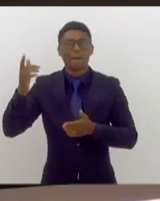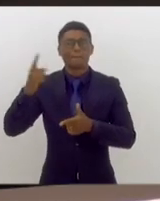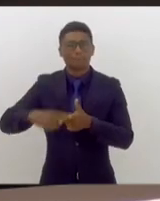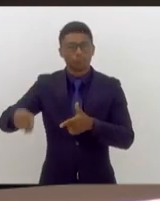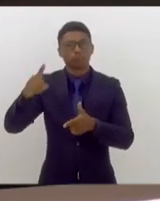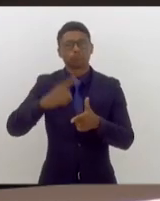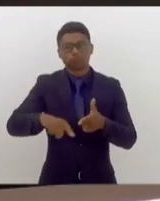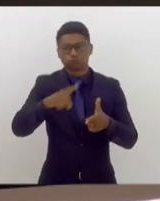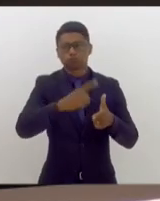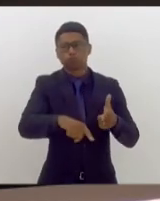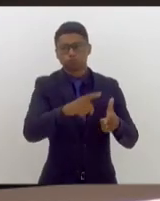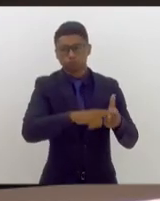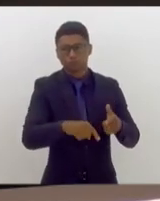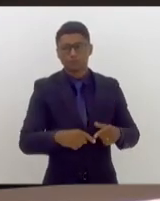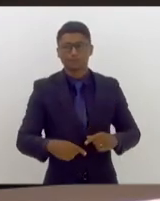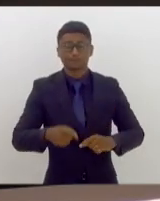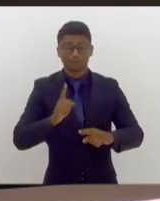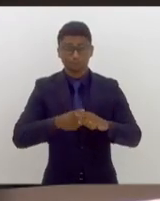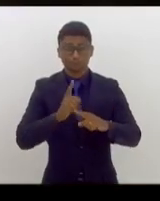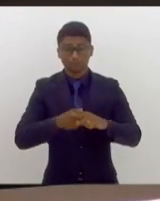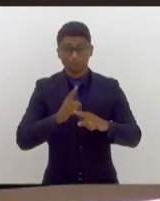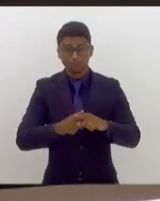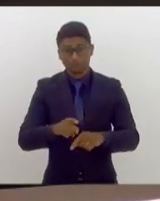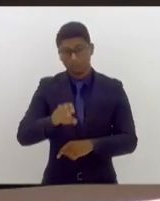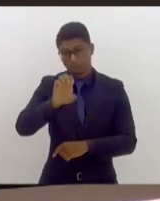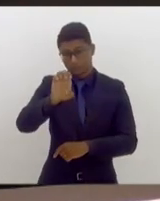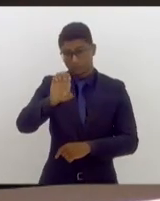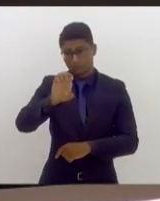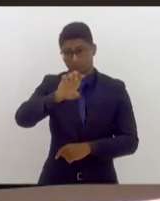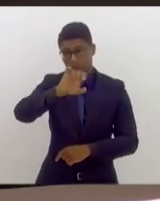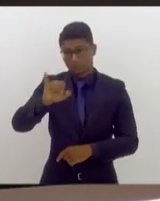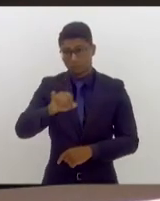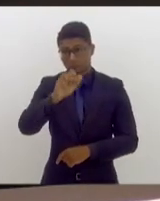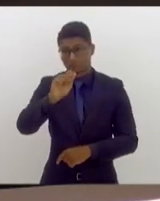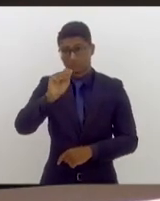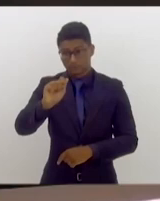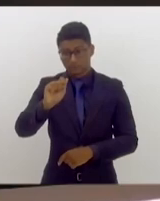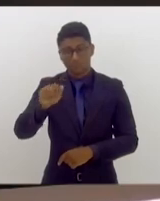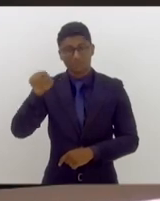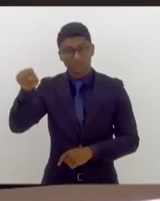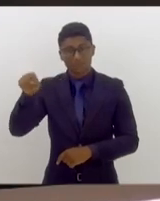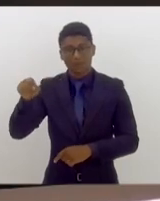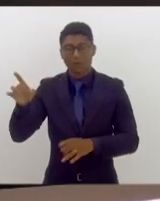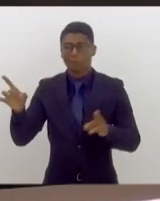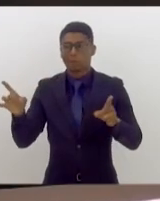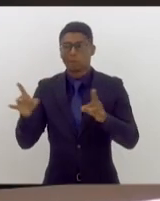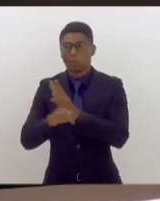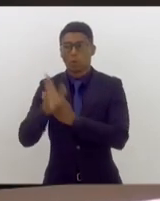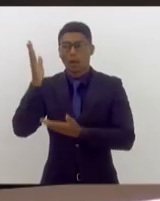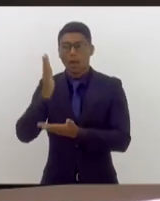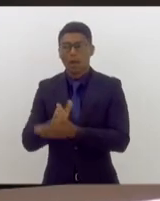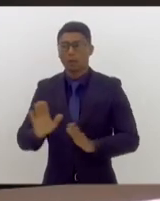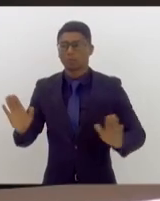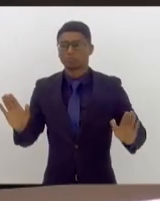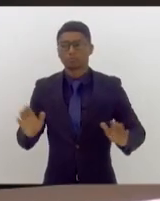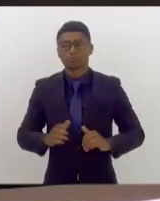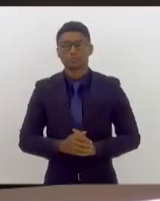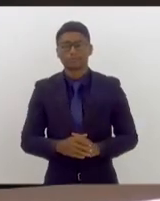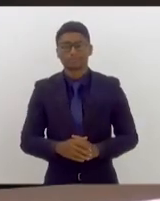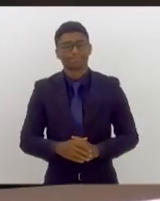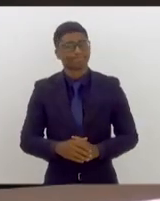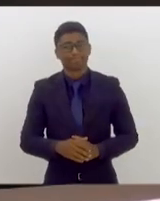eliminação do ensino do EJA em escolas em que o município não tem outra opção a não ser